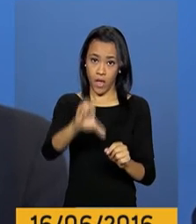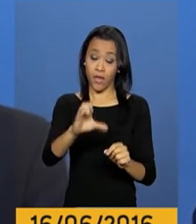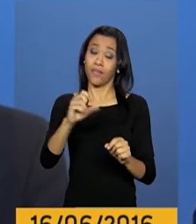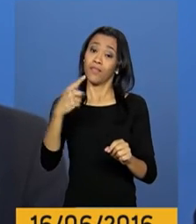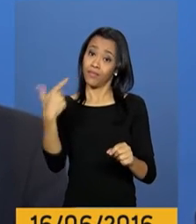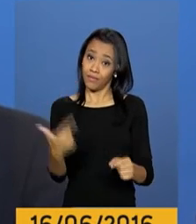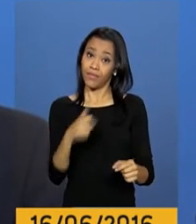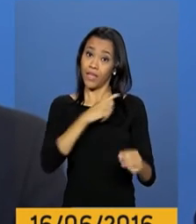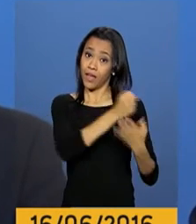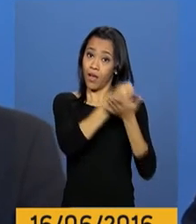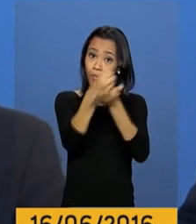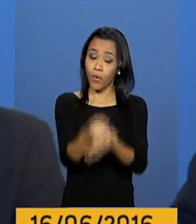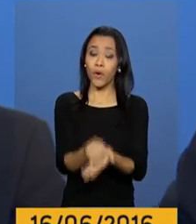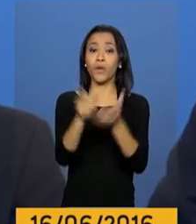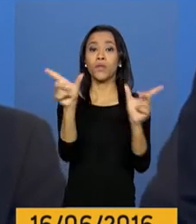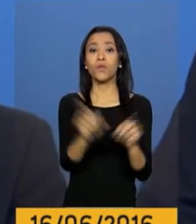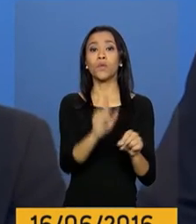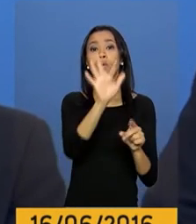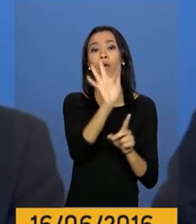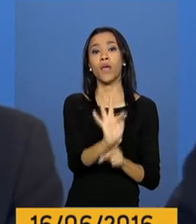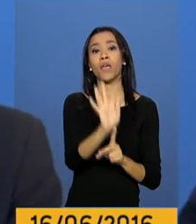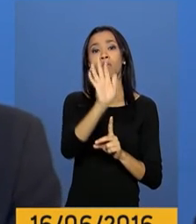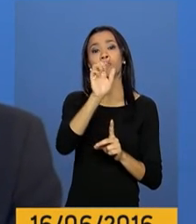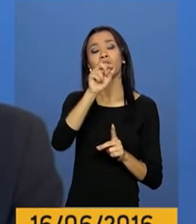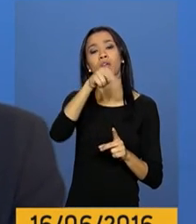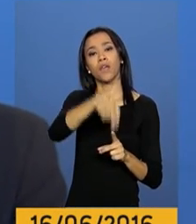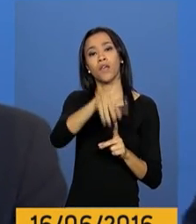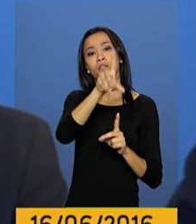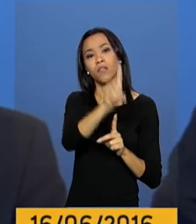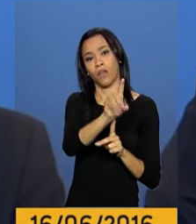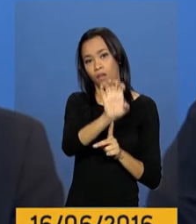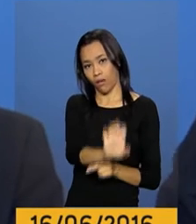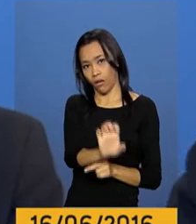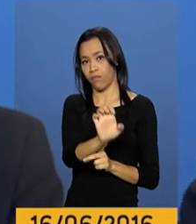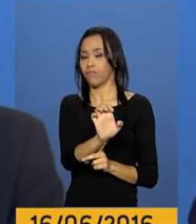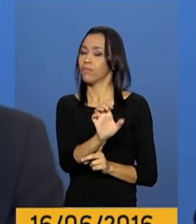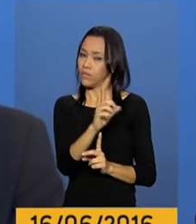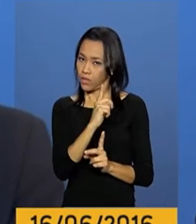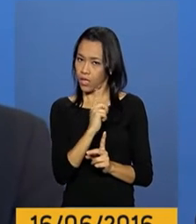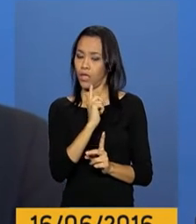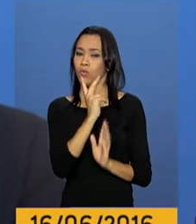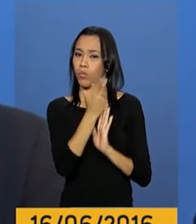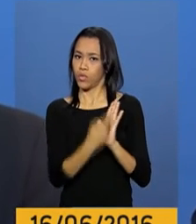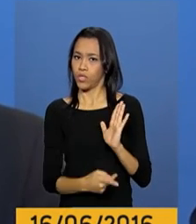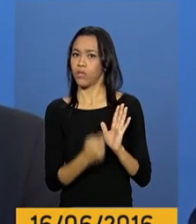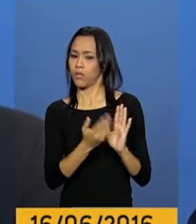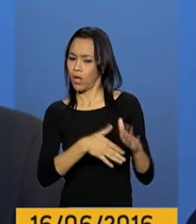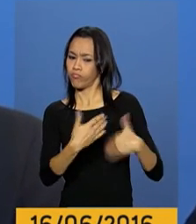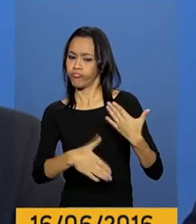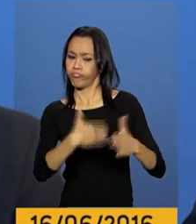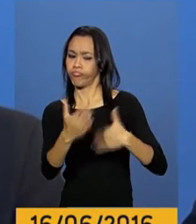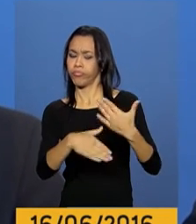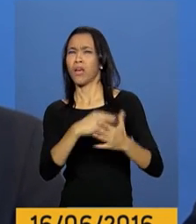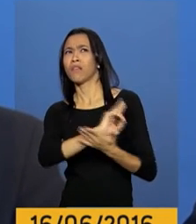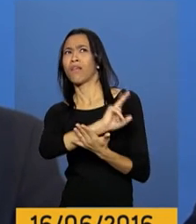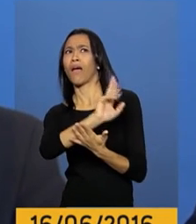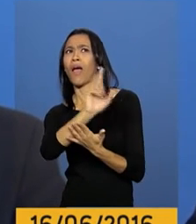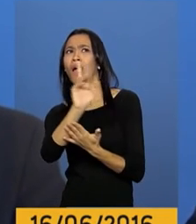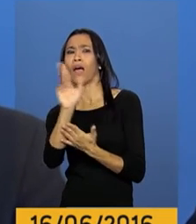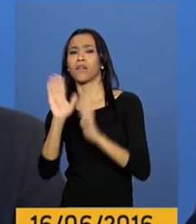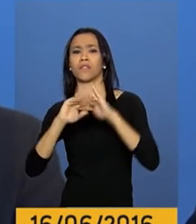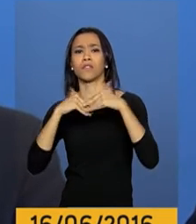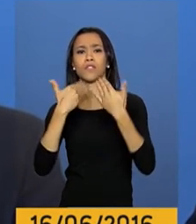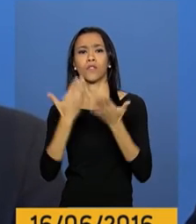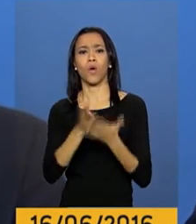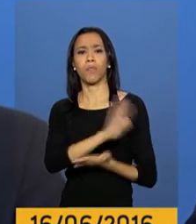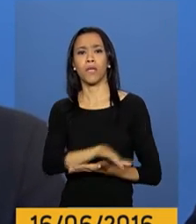FNDE. A gente tem aí um programa que está em execução, muitas creches paralisadas do ponto de